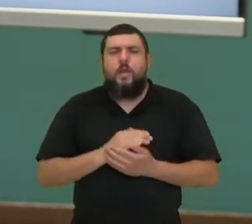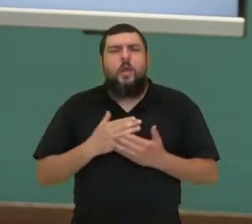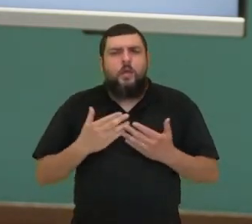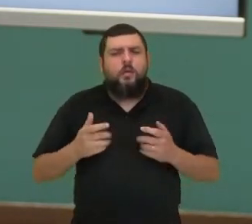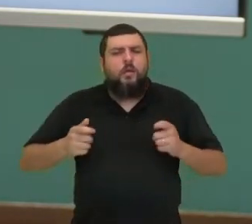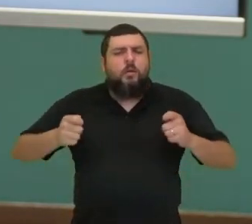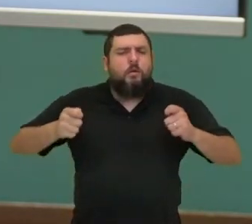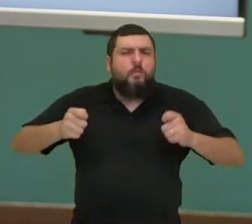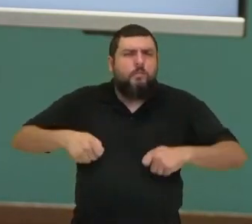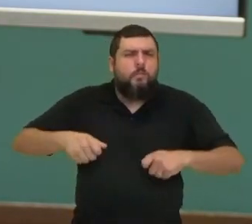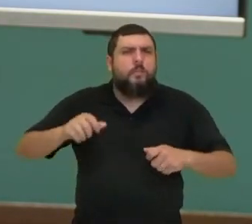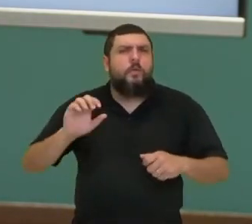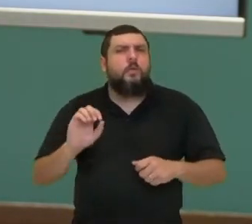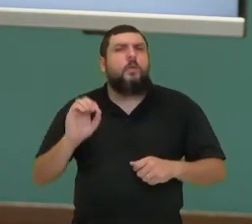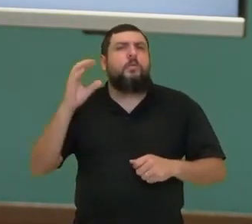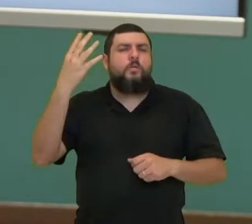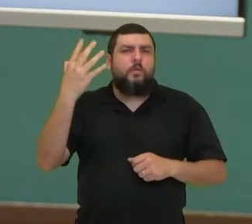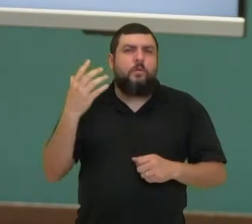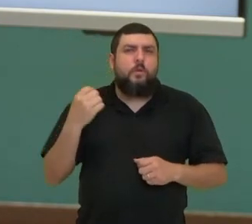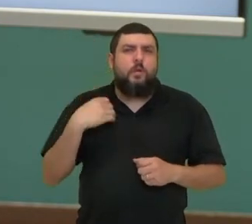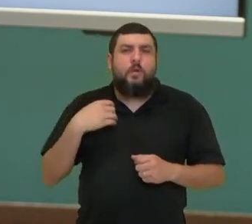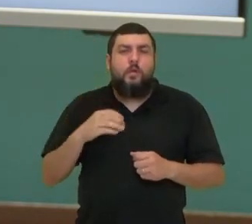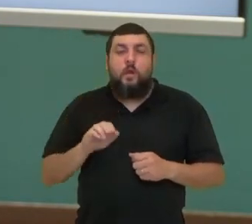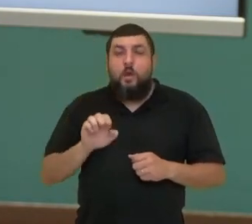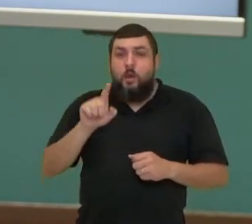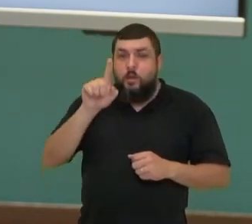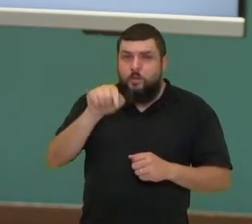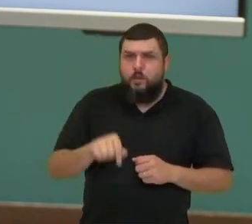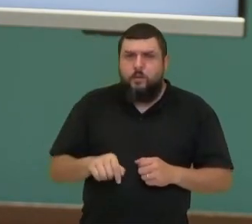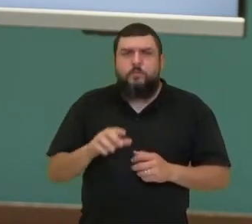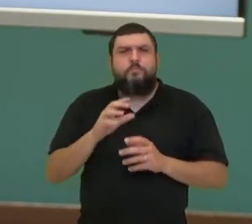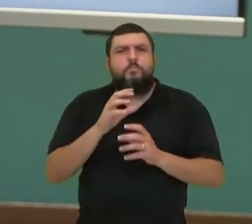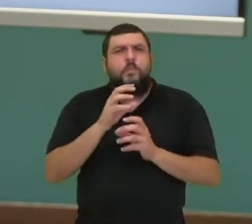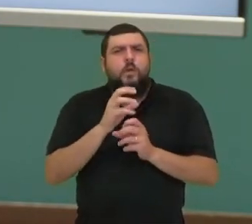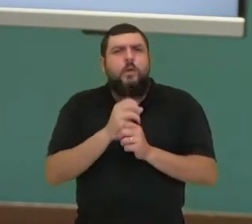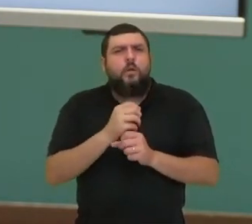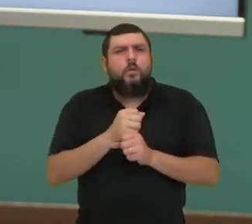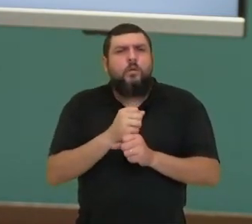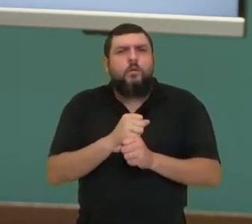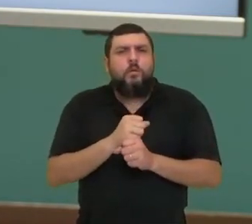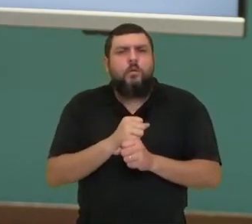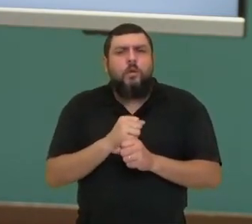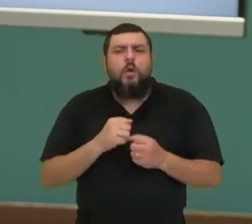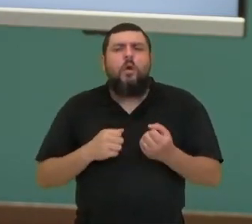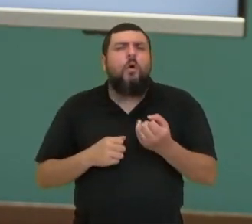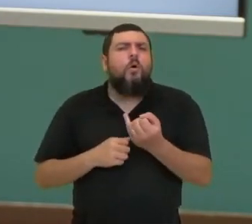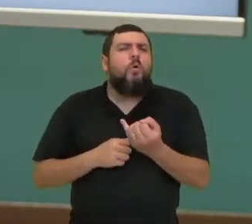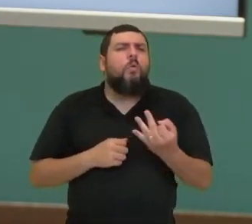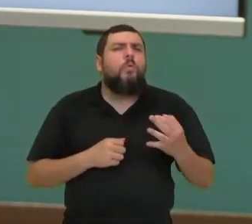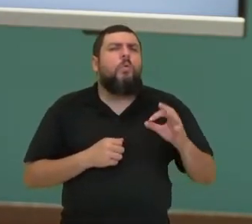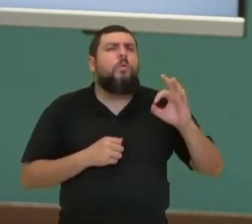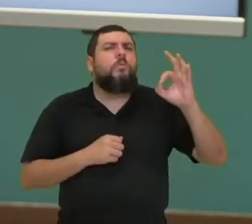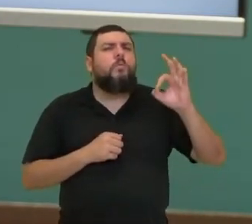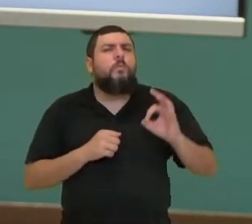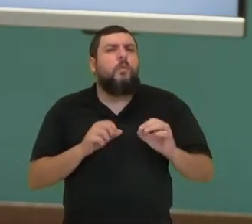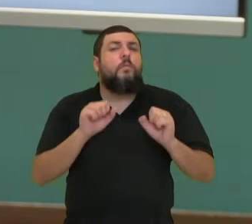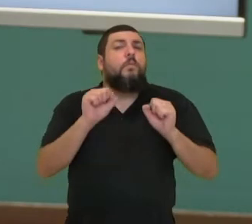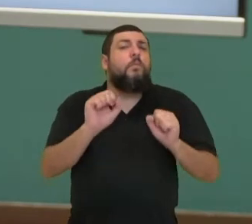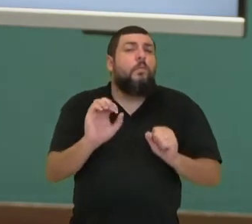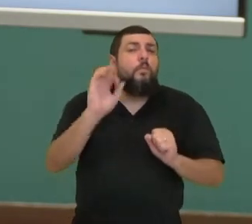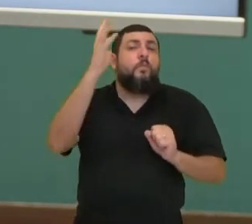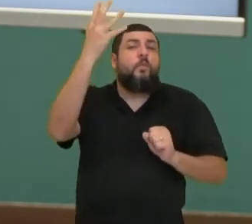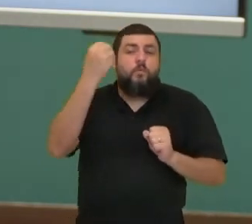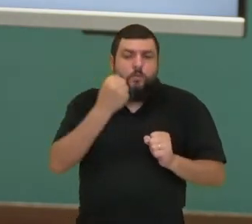é calcular a probabilidade de sair um determinado número, certo?